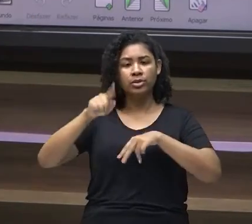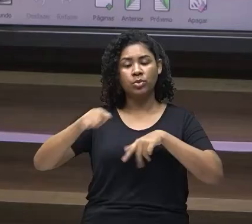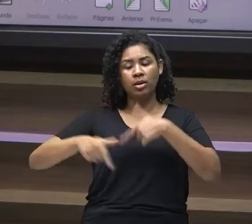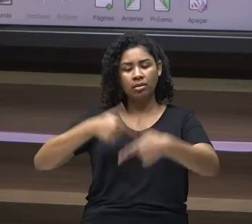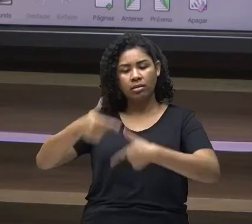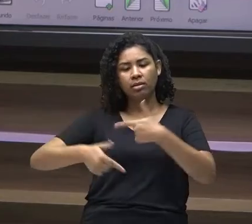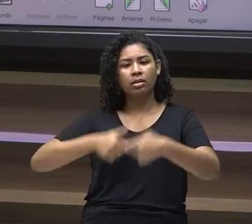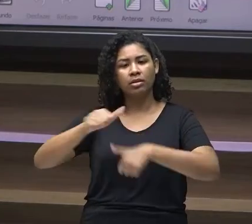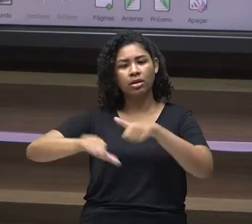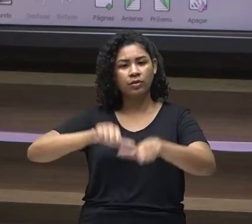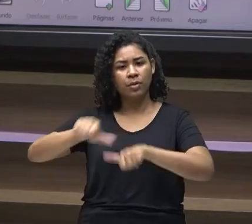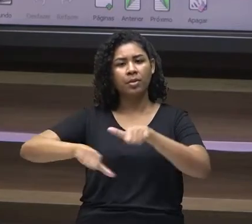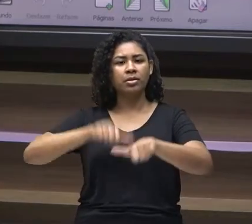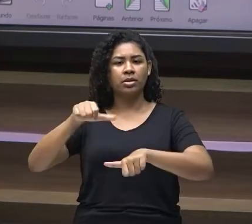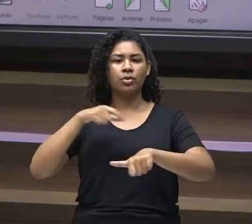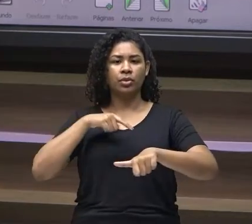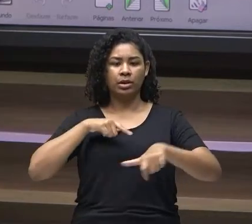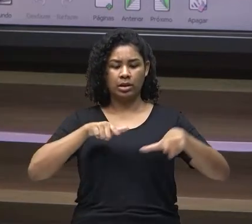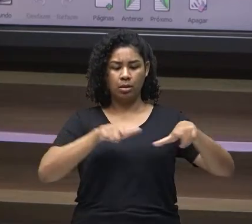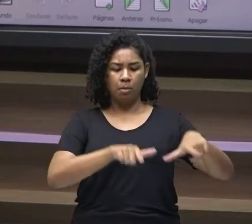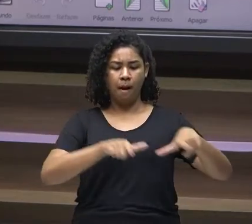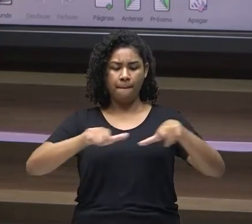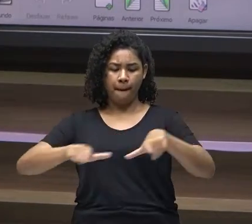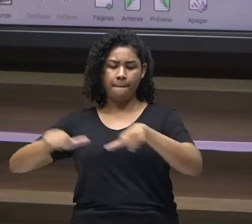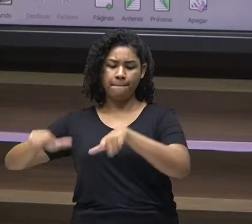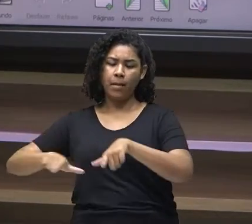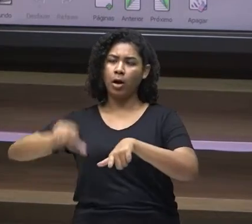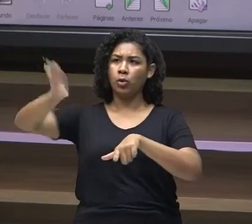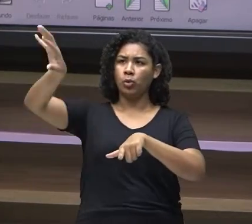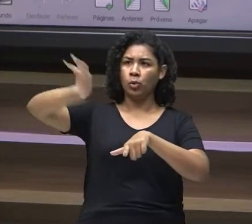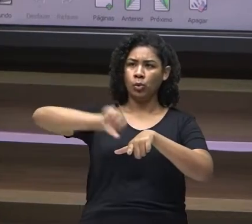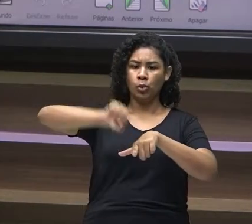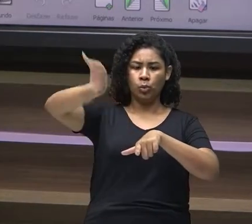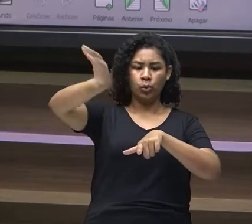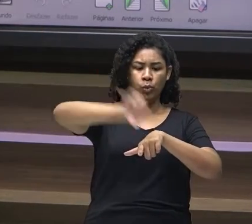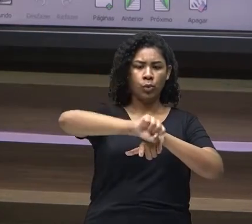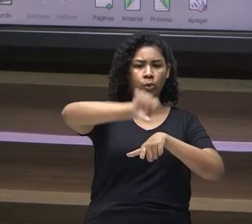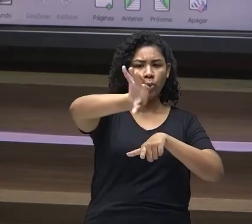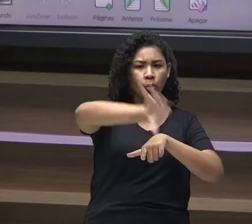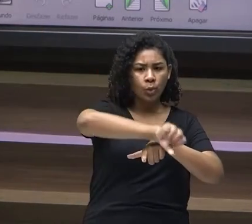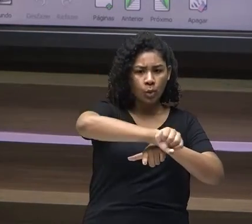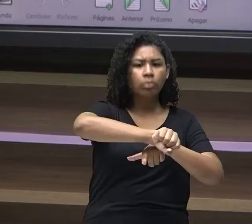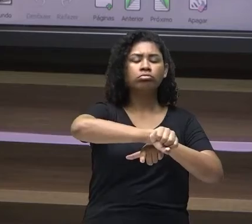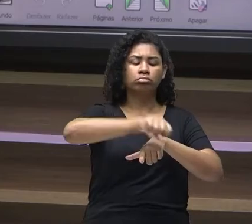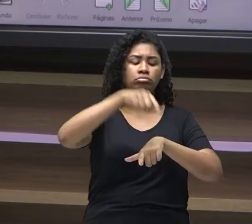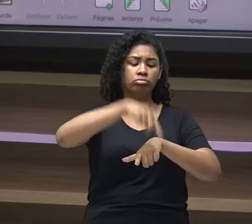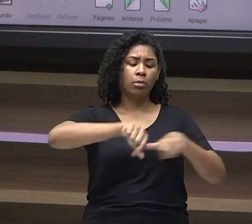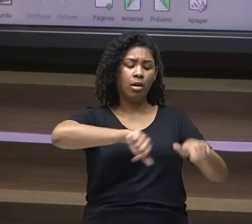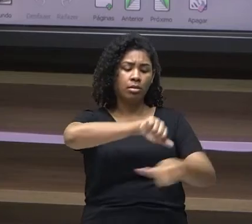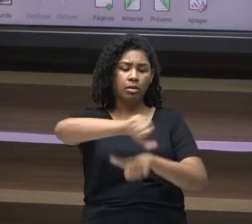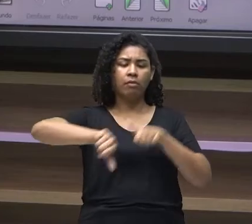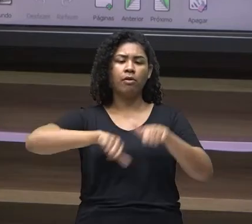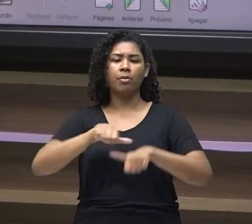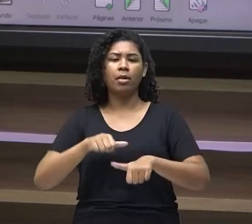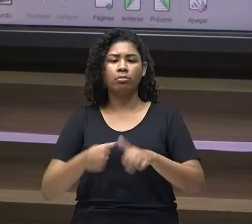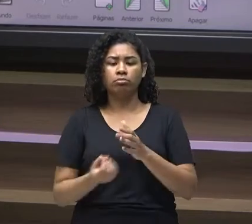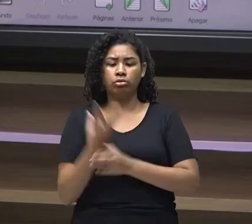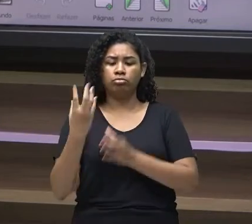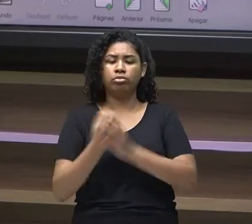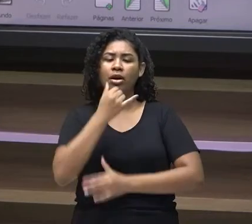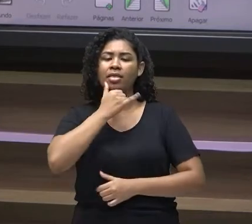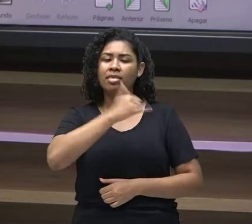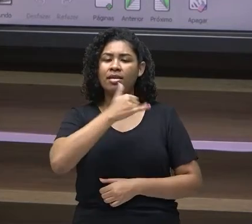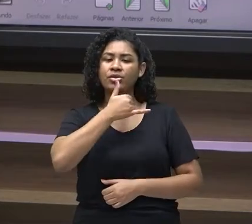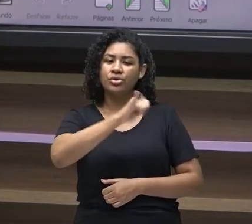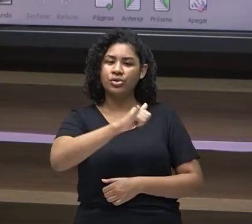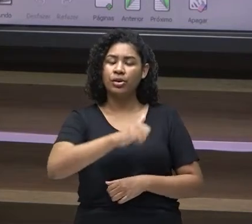nas placas que são fotovoltaicas e transformar, né, essa energia do sol em energia elétrica.